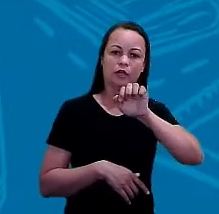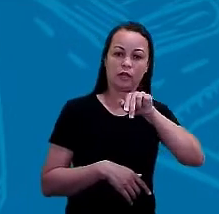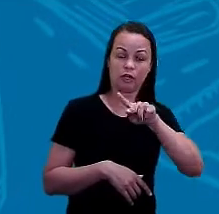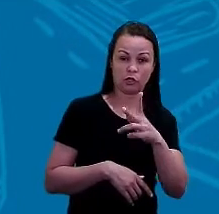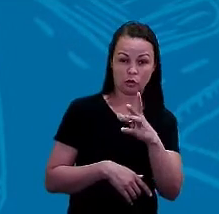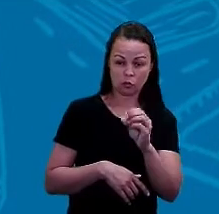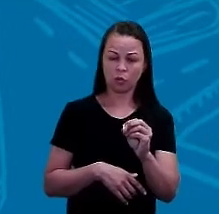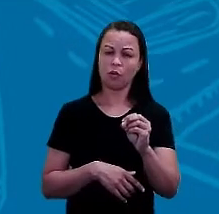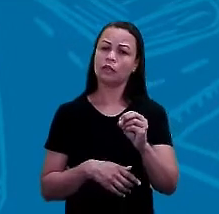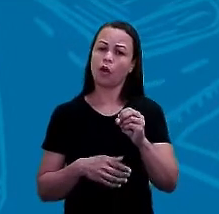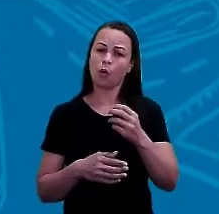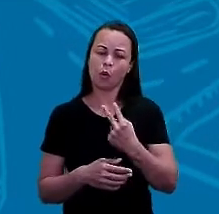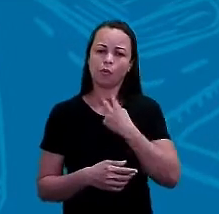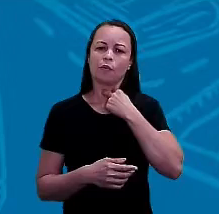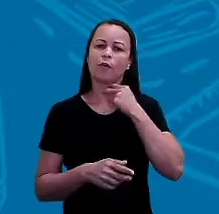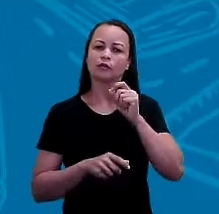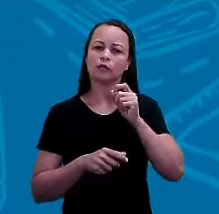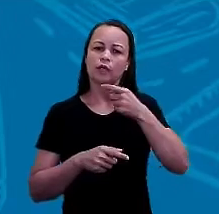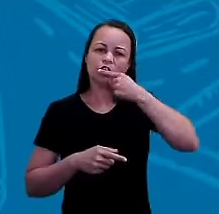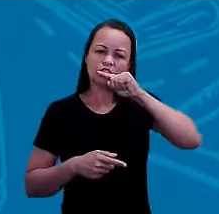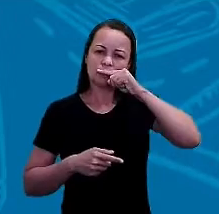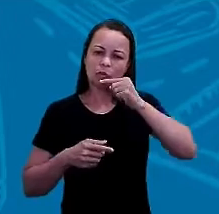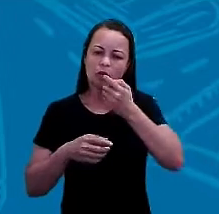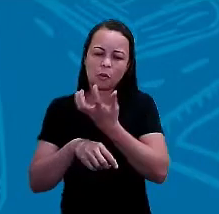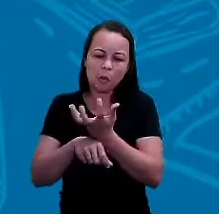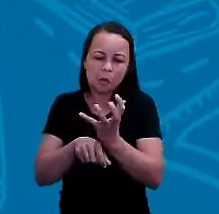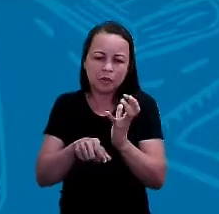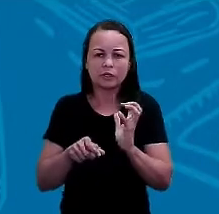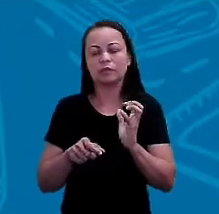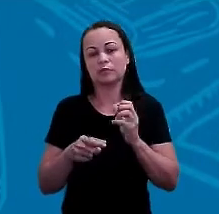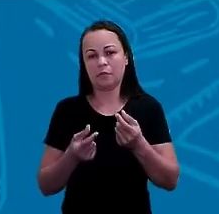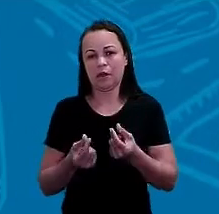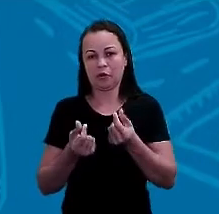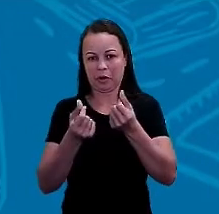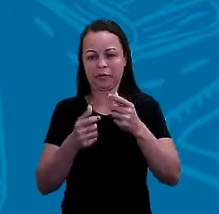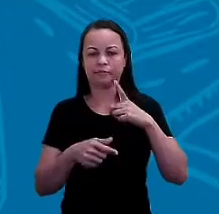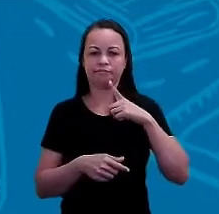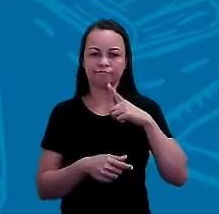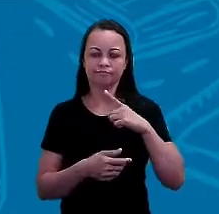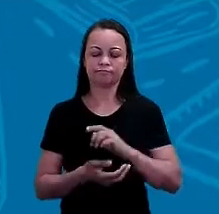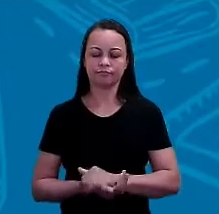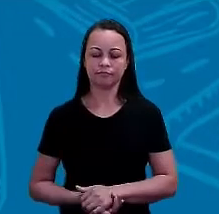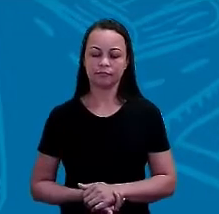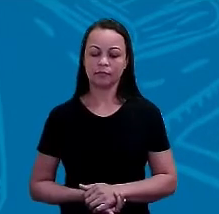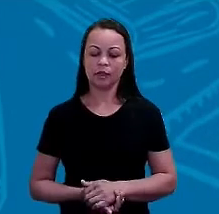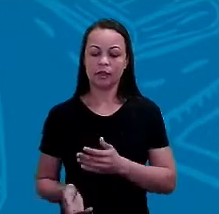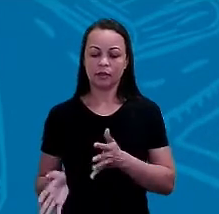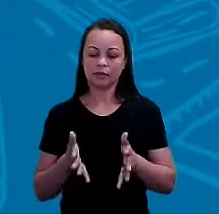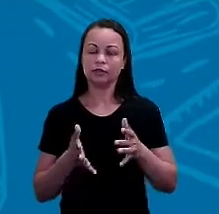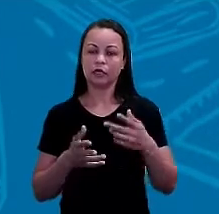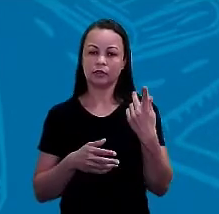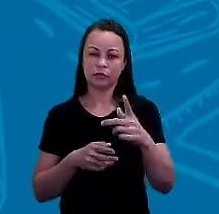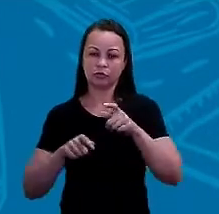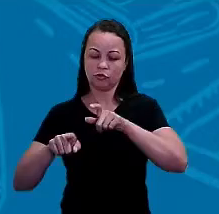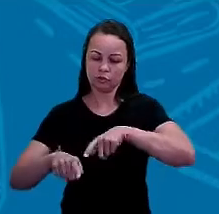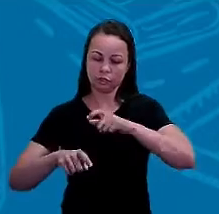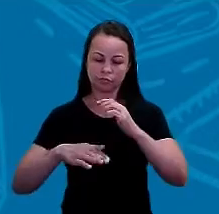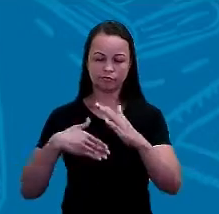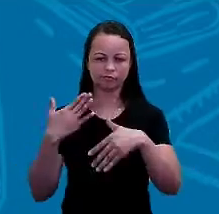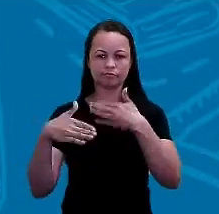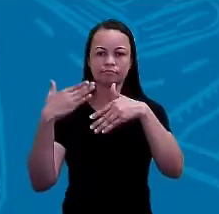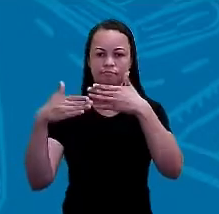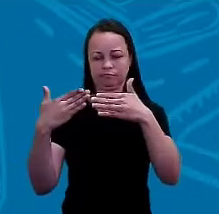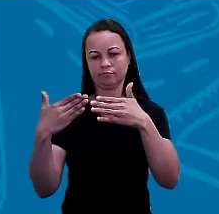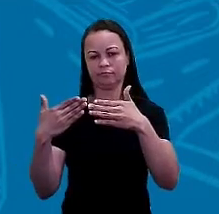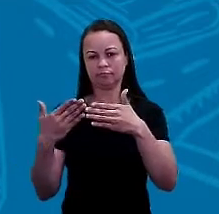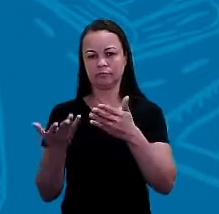pelo cultivo da cana-de-açúcar, que é uma das maiores rendas que temos. Então, os engenhos, os campos também evoluíram. Como